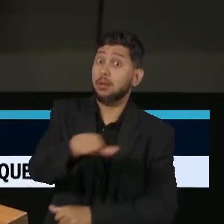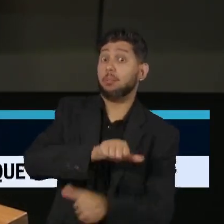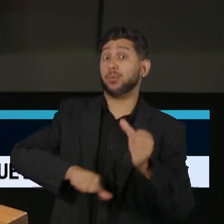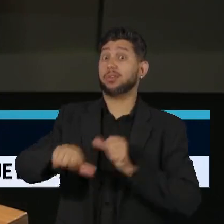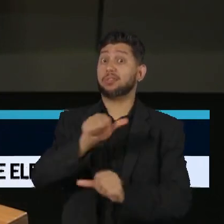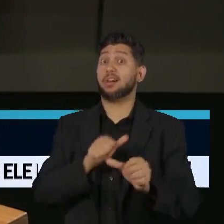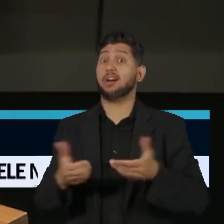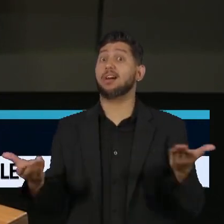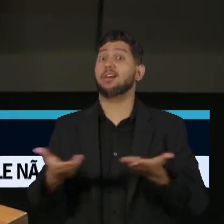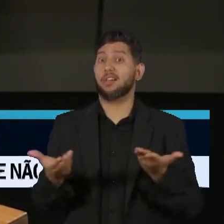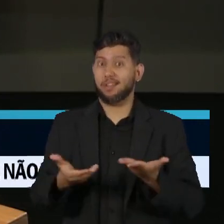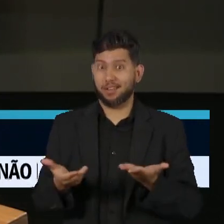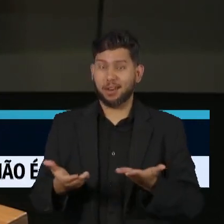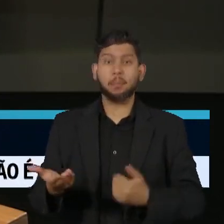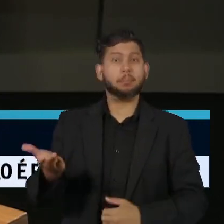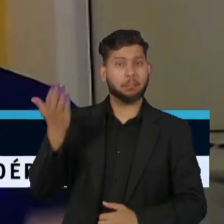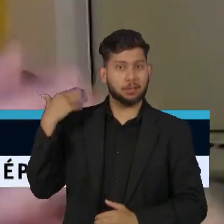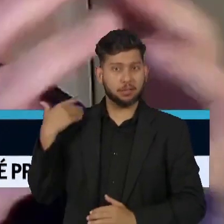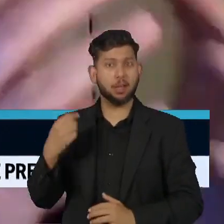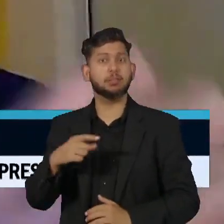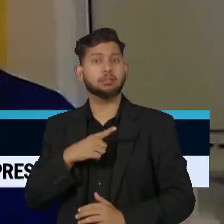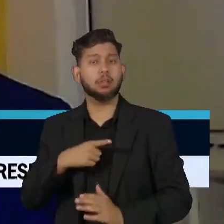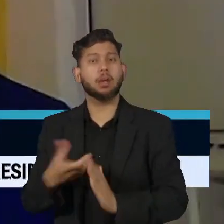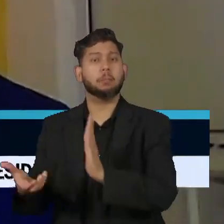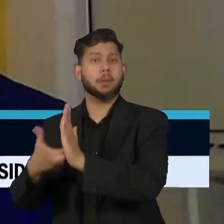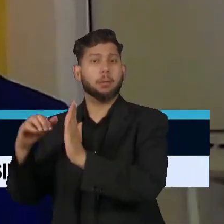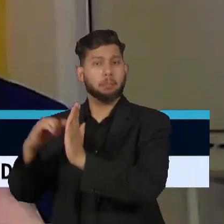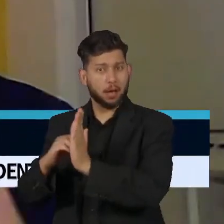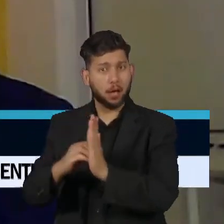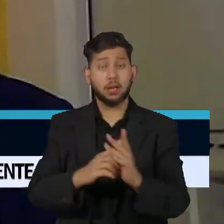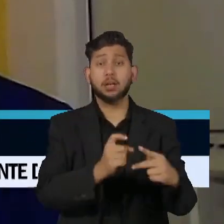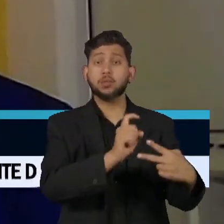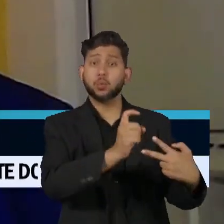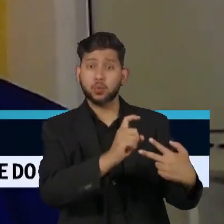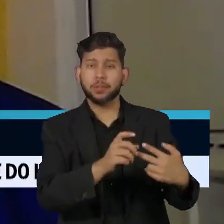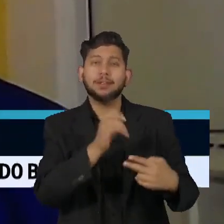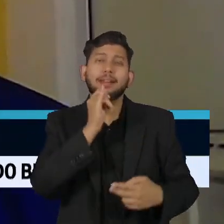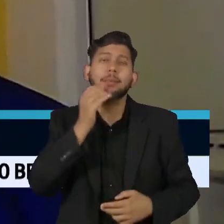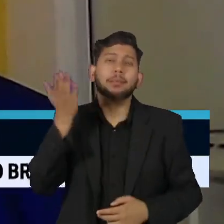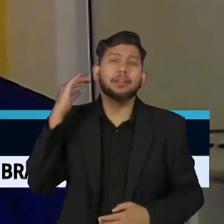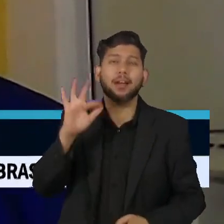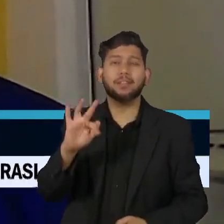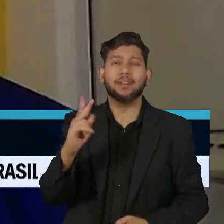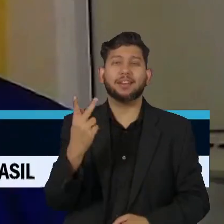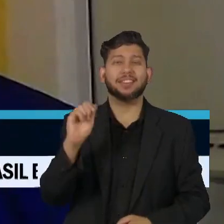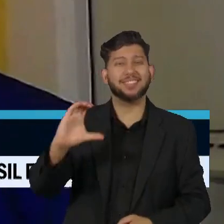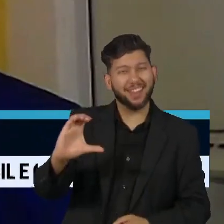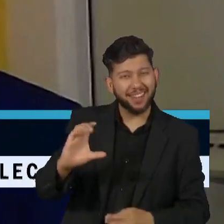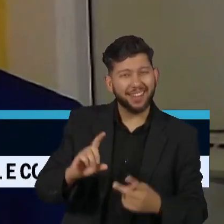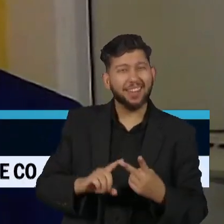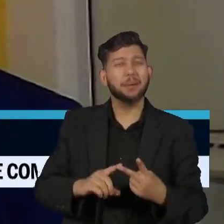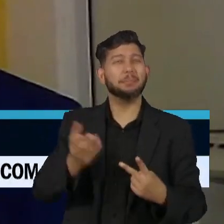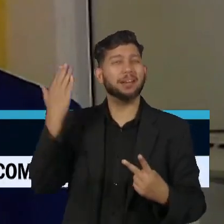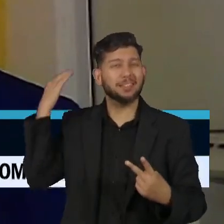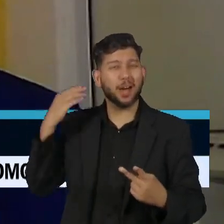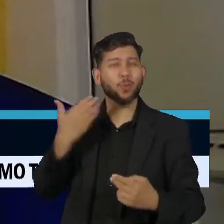que existia entre executivo e legislativo, ali especialmente nos governos Fernando Henrique e nos primeiros governos Lula.